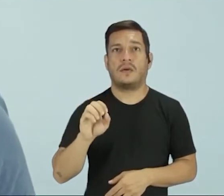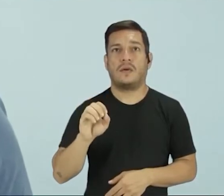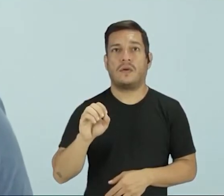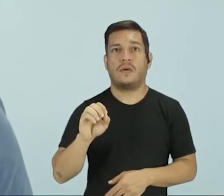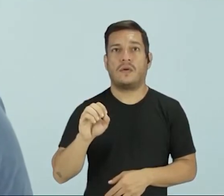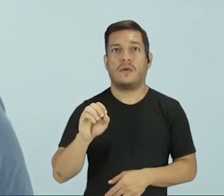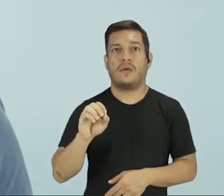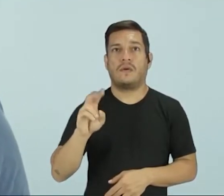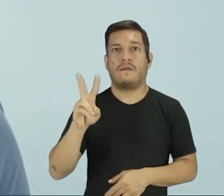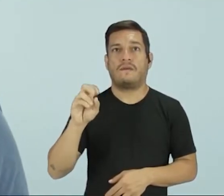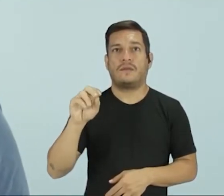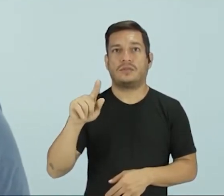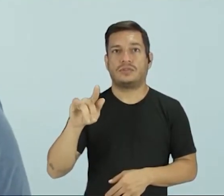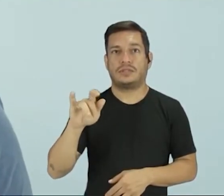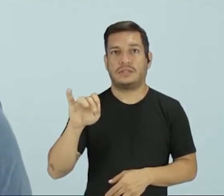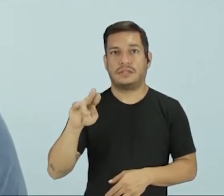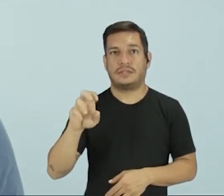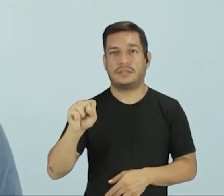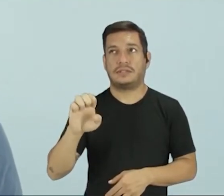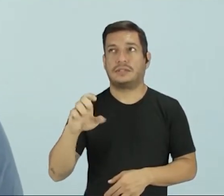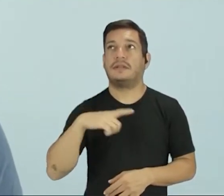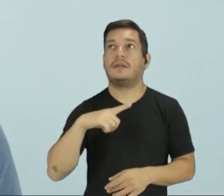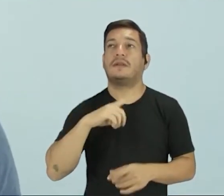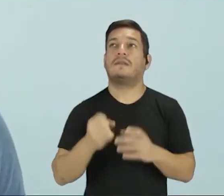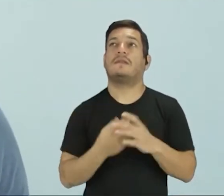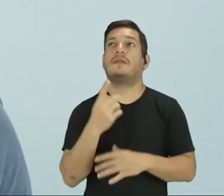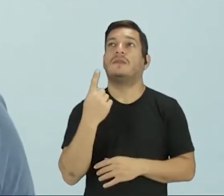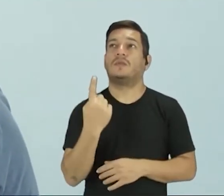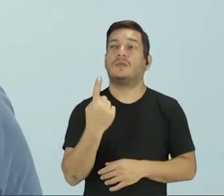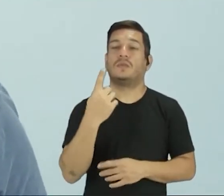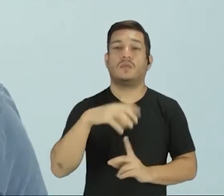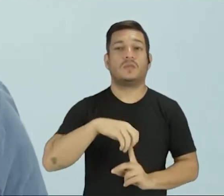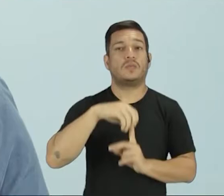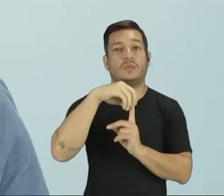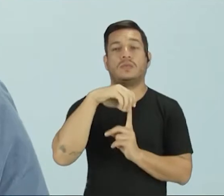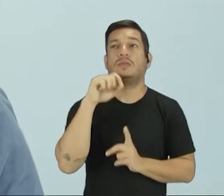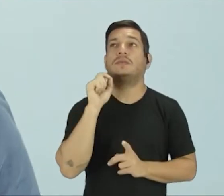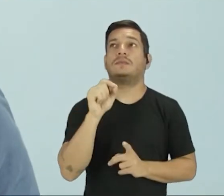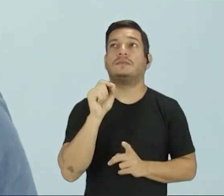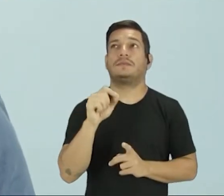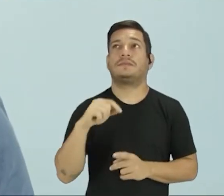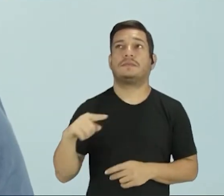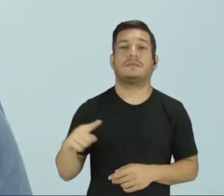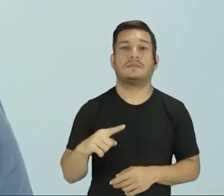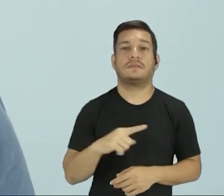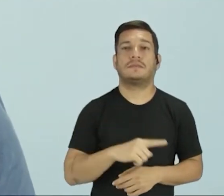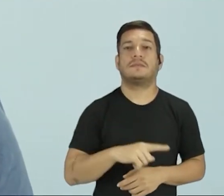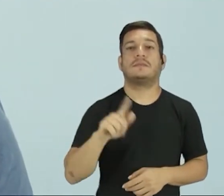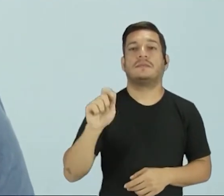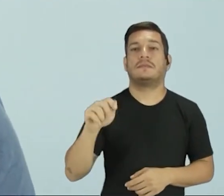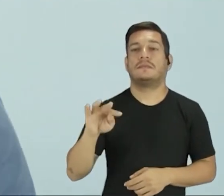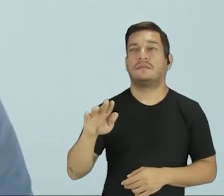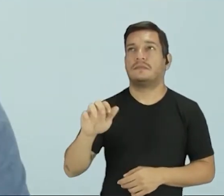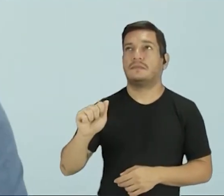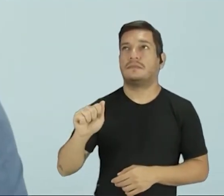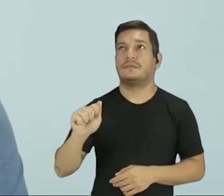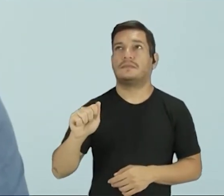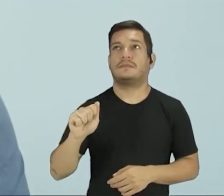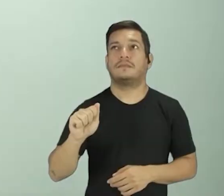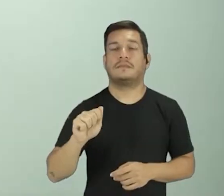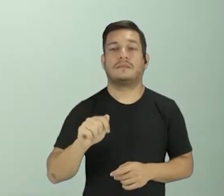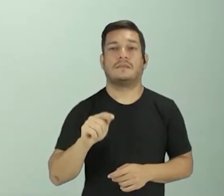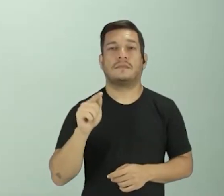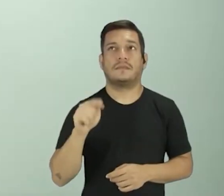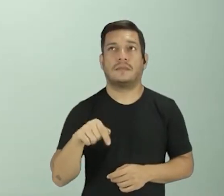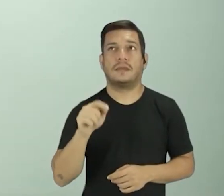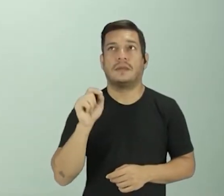oogênese, nós temos a formação de apenas um único gameta, né? Então, lá,